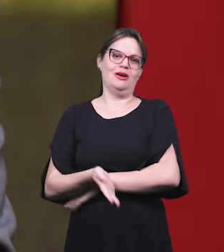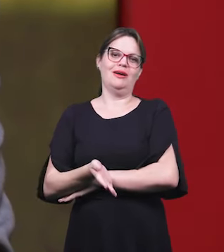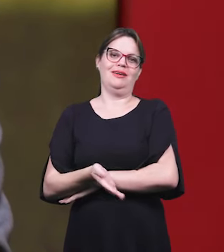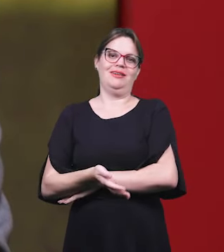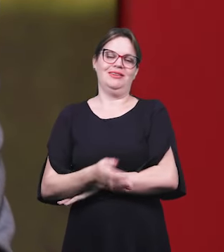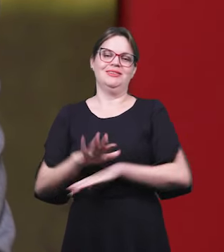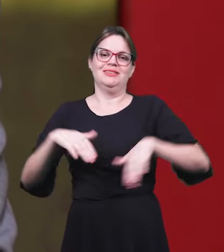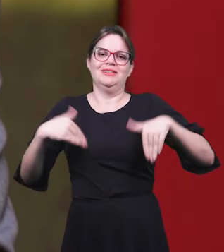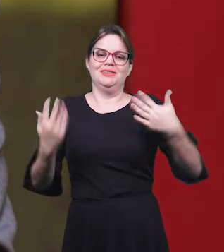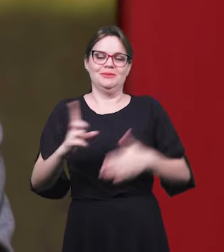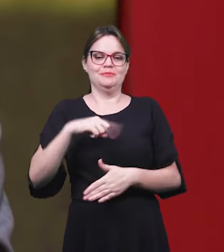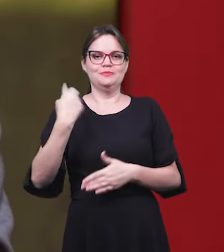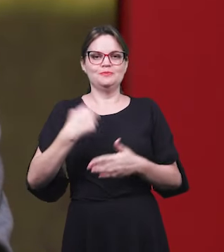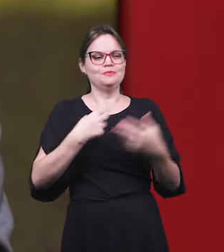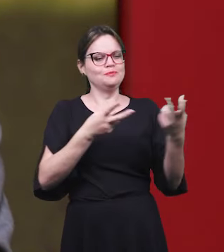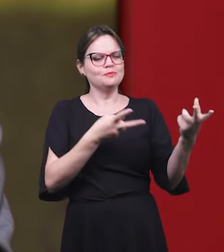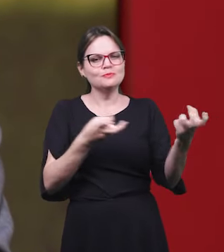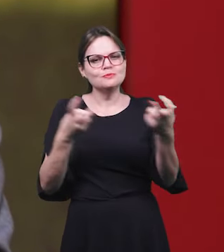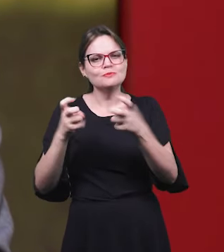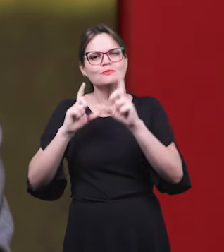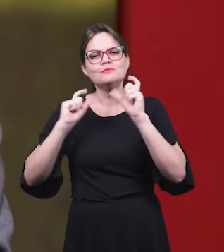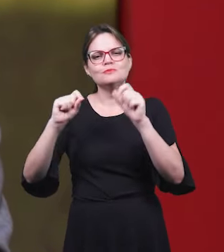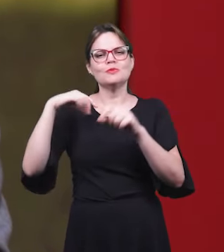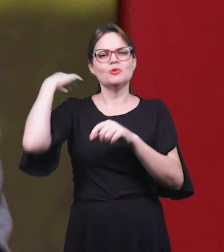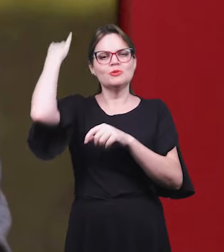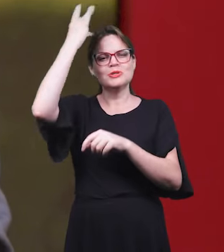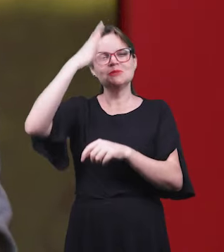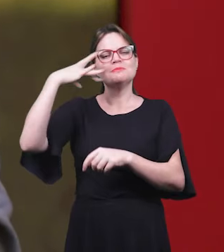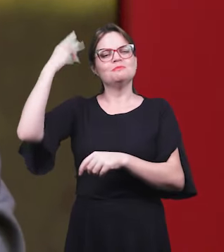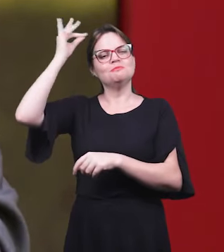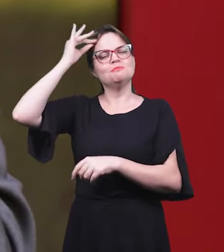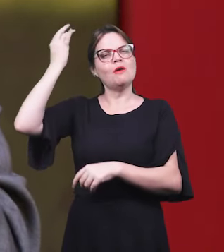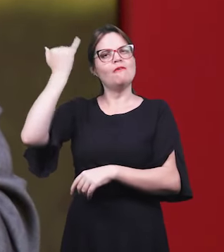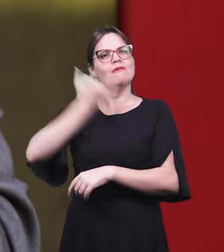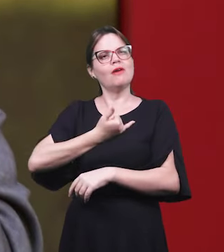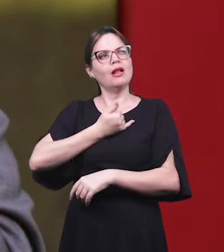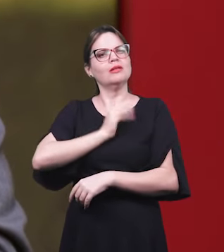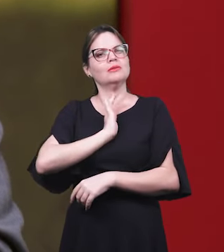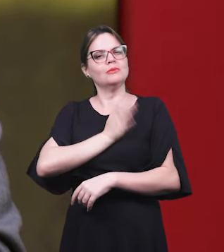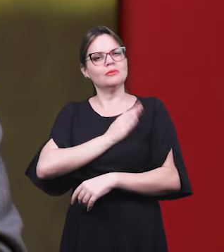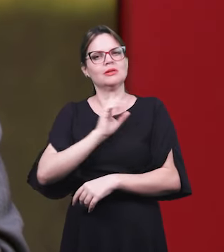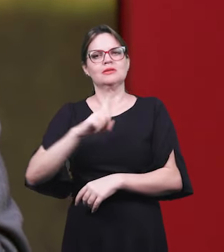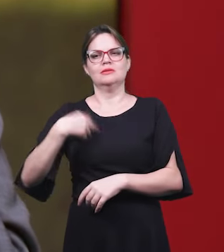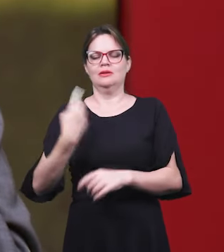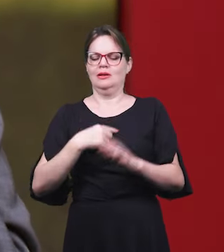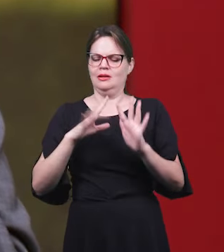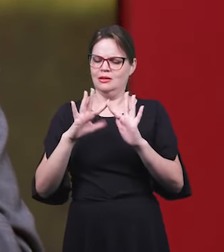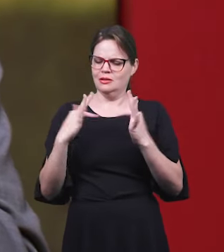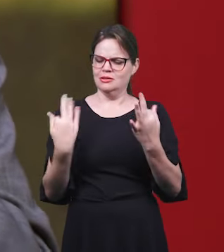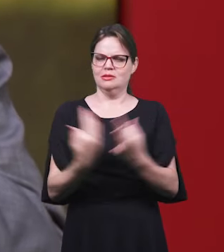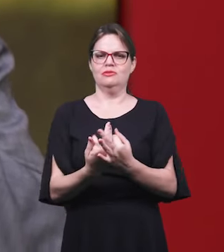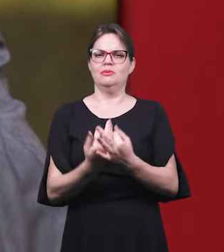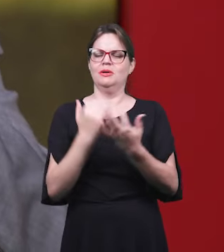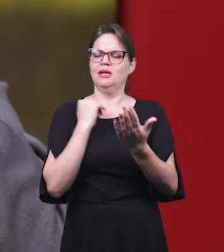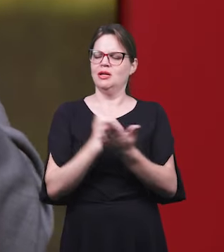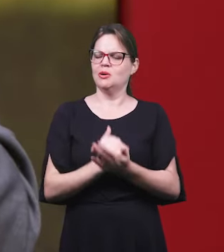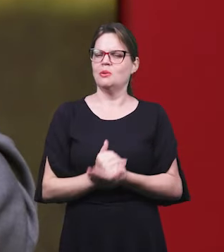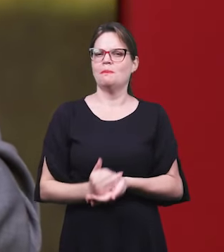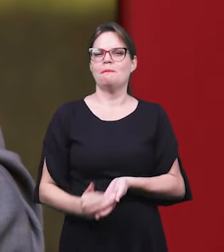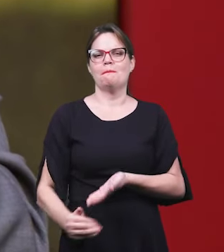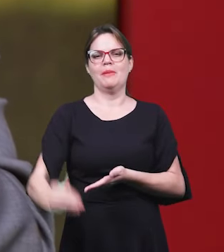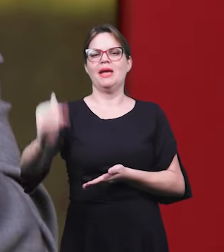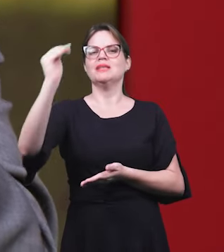acolhemos aquilo que o Espírito tem falado aos nossos corações, a bênção para a nossa família, e a nossa família começa a